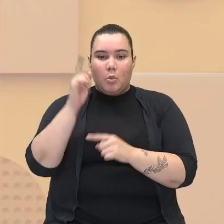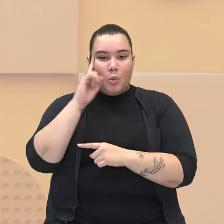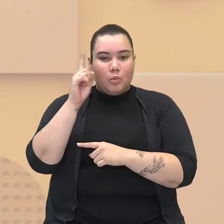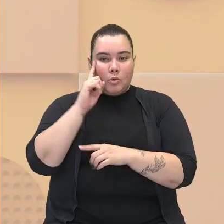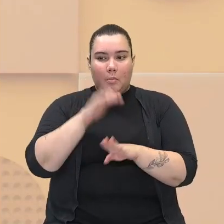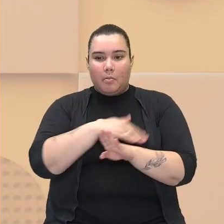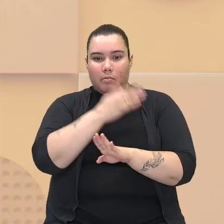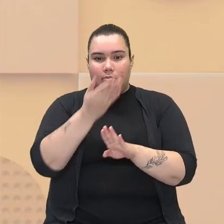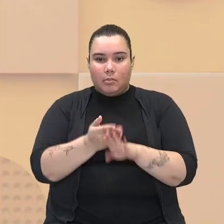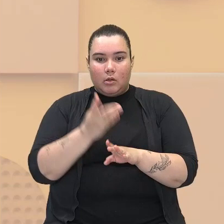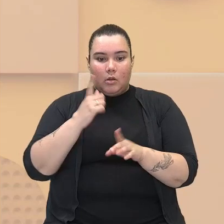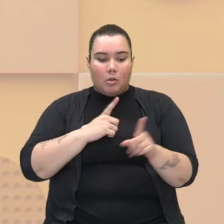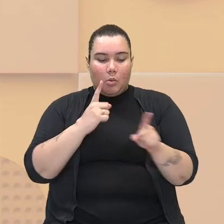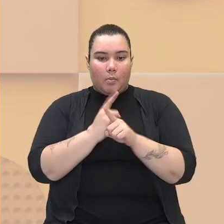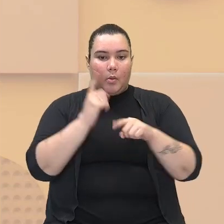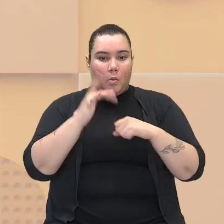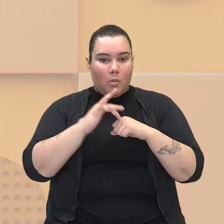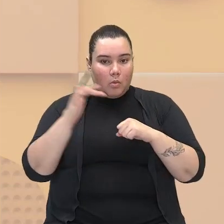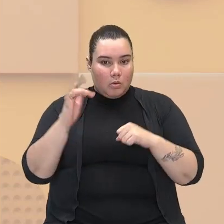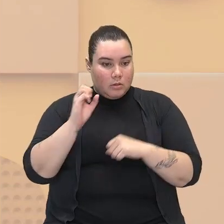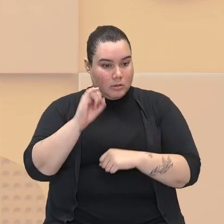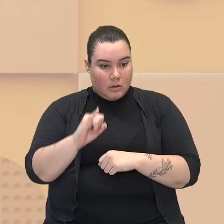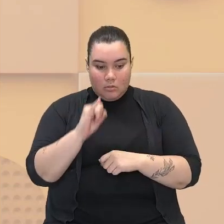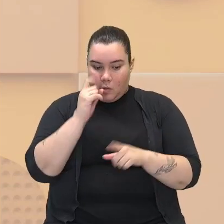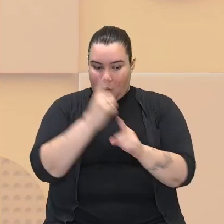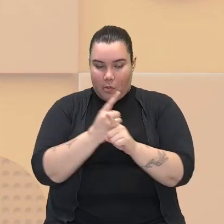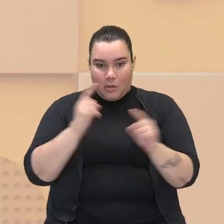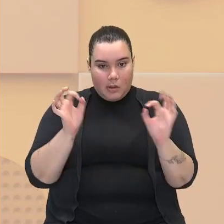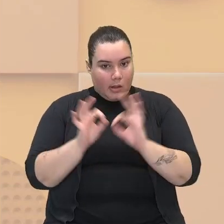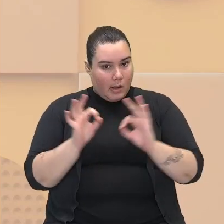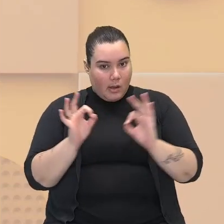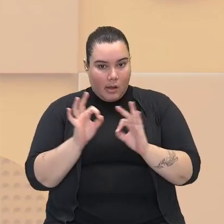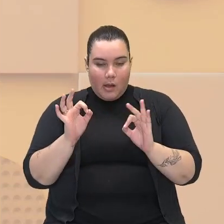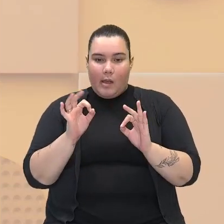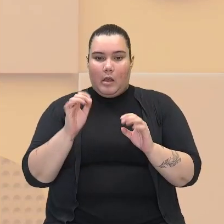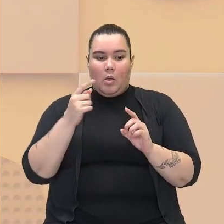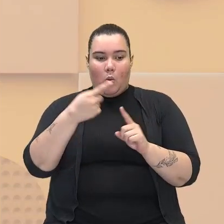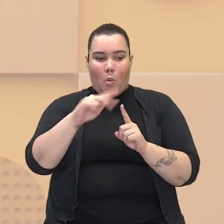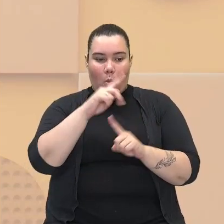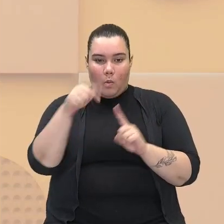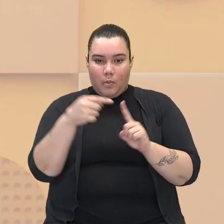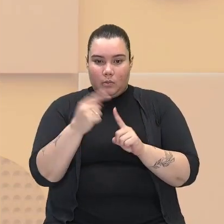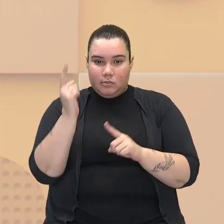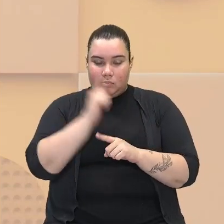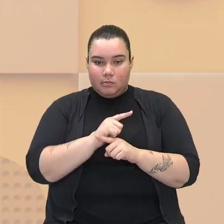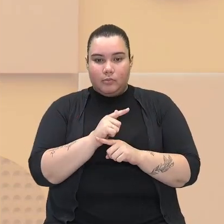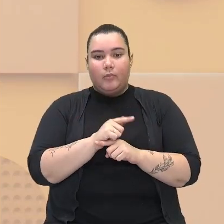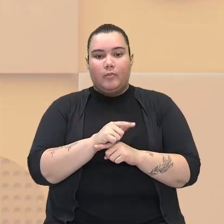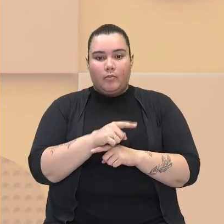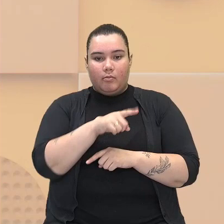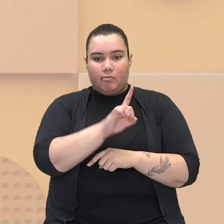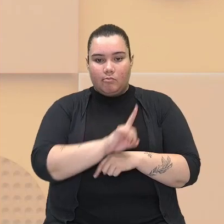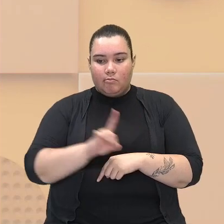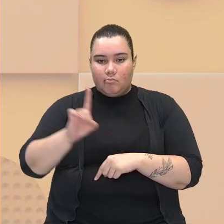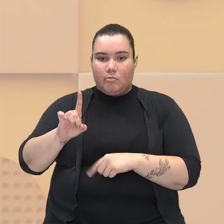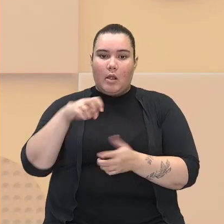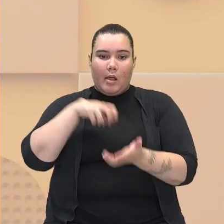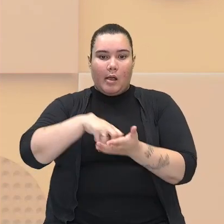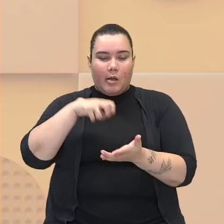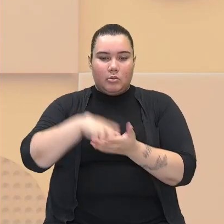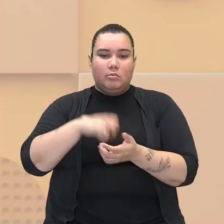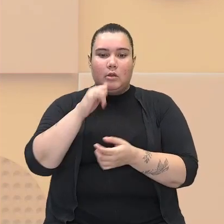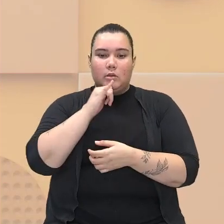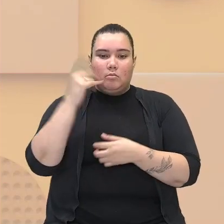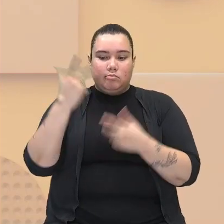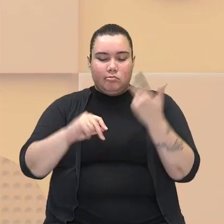diariamente, né, para encontrar ouro. Se não encontrassem, se não cumprissem suas metas, eles eram submetidos a castigos